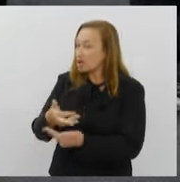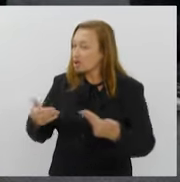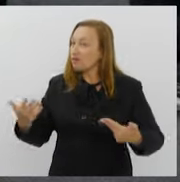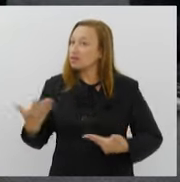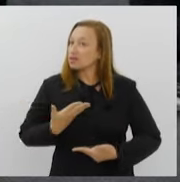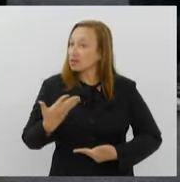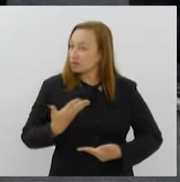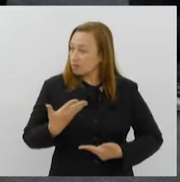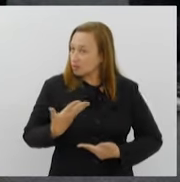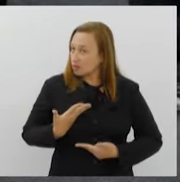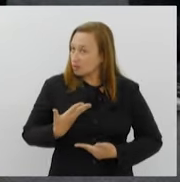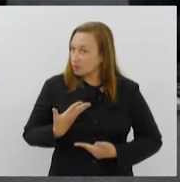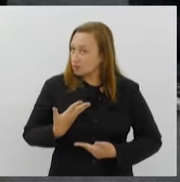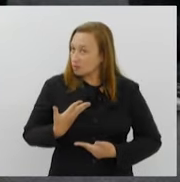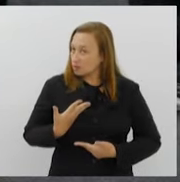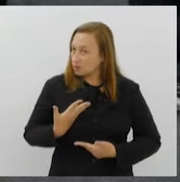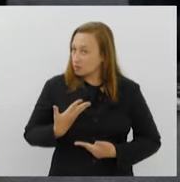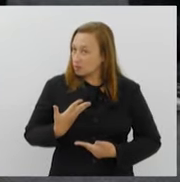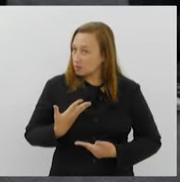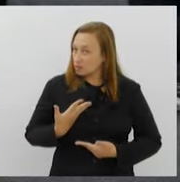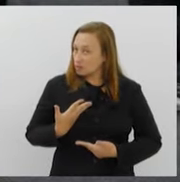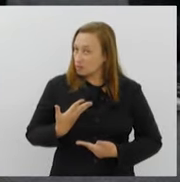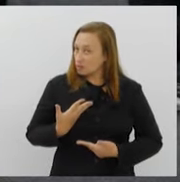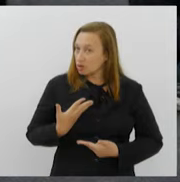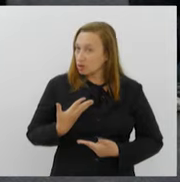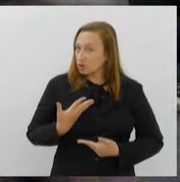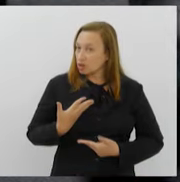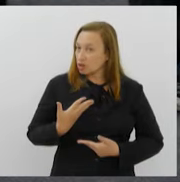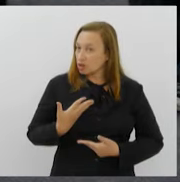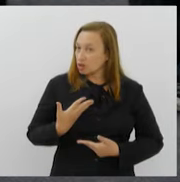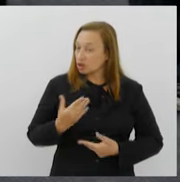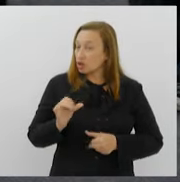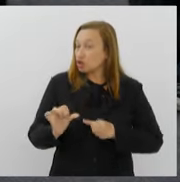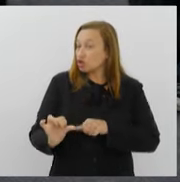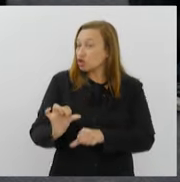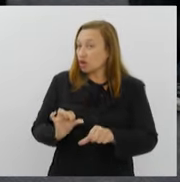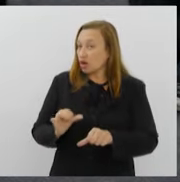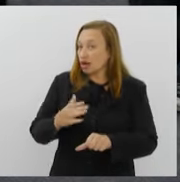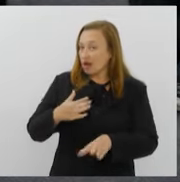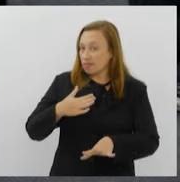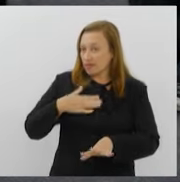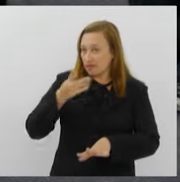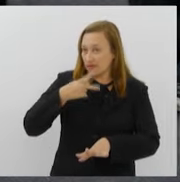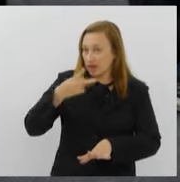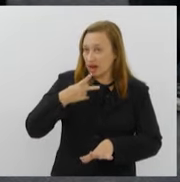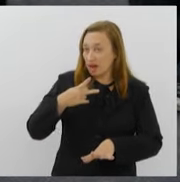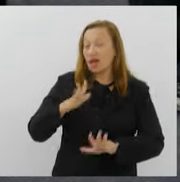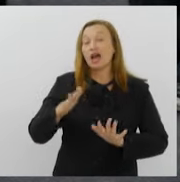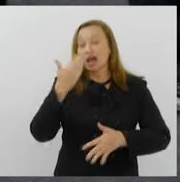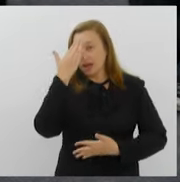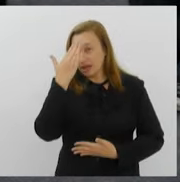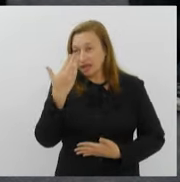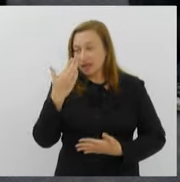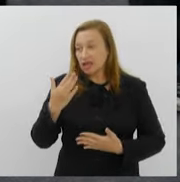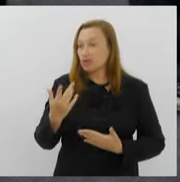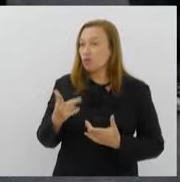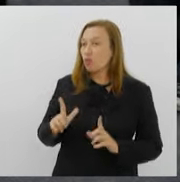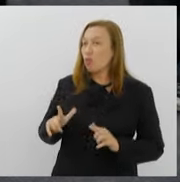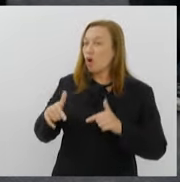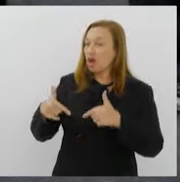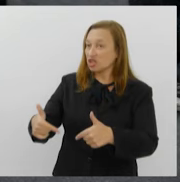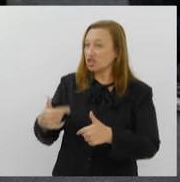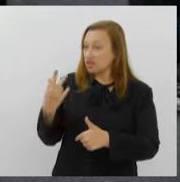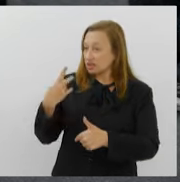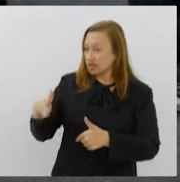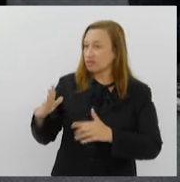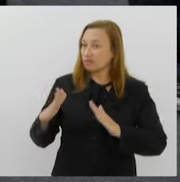colegas subscrevem a minha fala, que graças à ação de Vossa Excelência aqui na casa, não